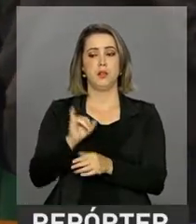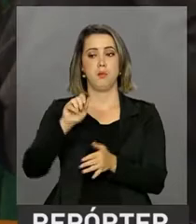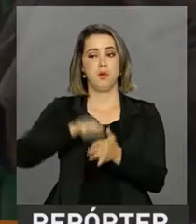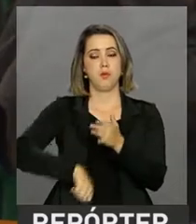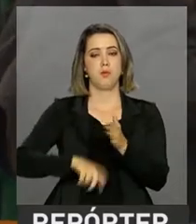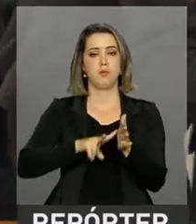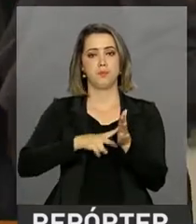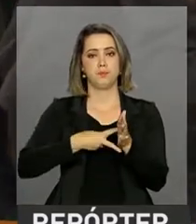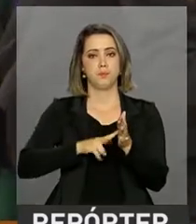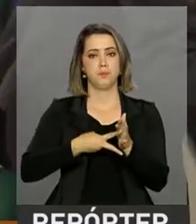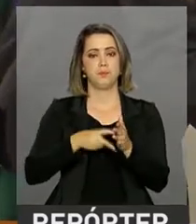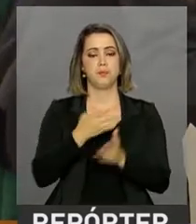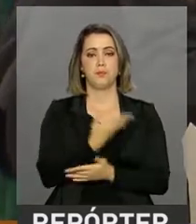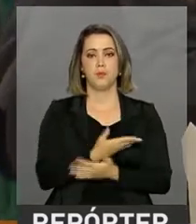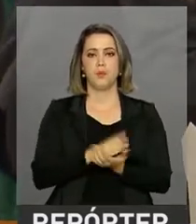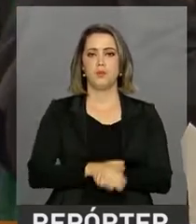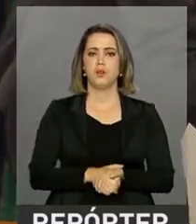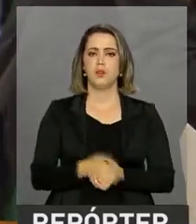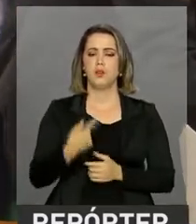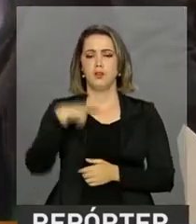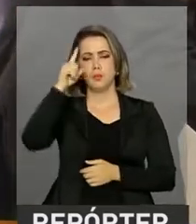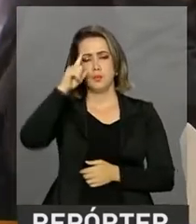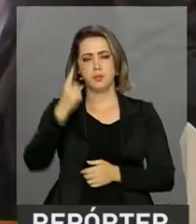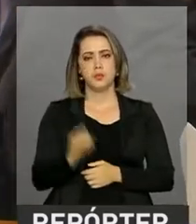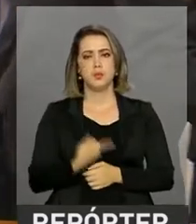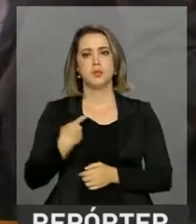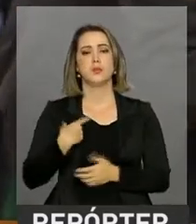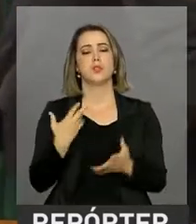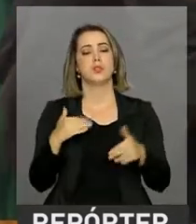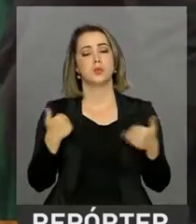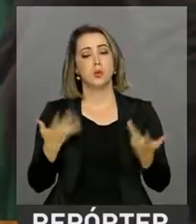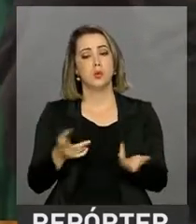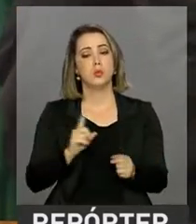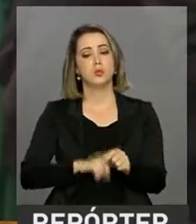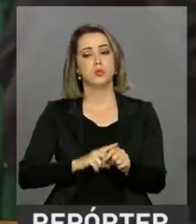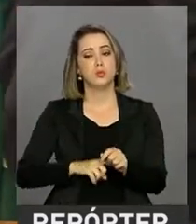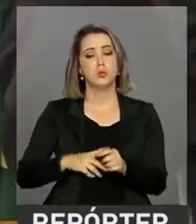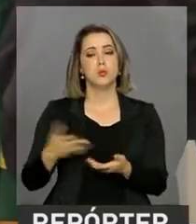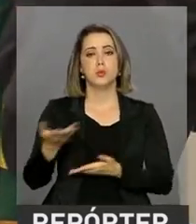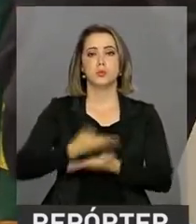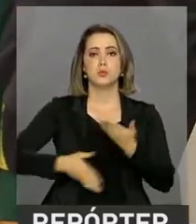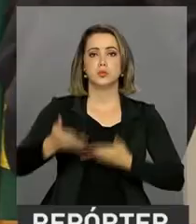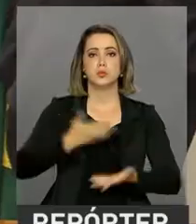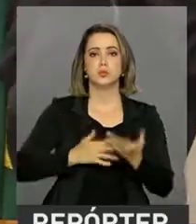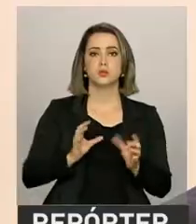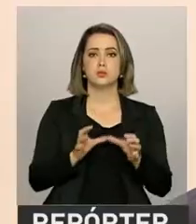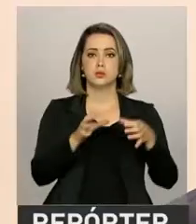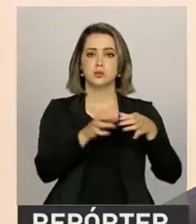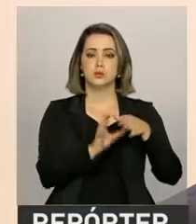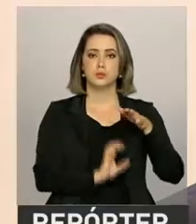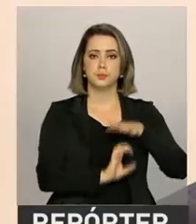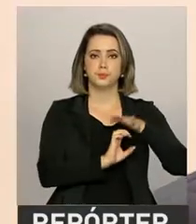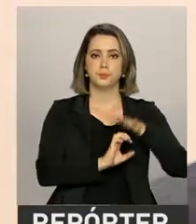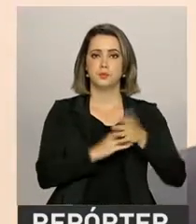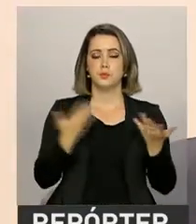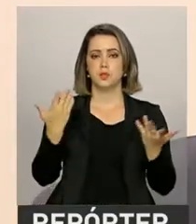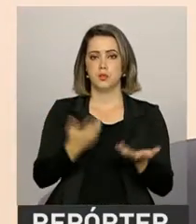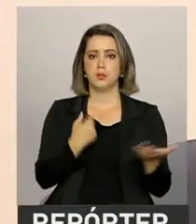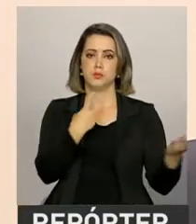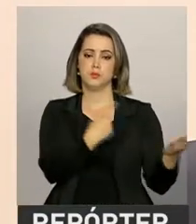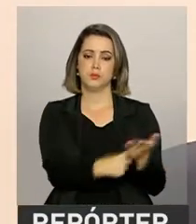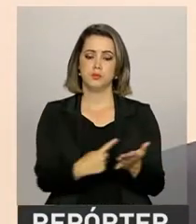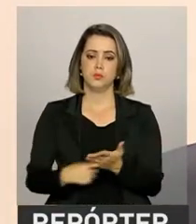estabelece também as situações que poderão ser negociadas entre empregadores e trabalhadores e em caso de acordo